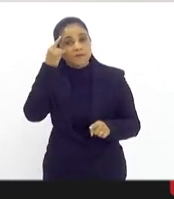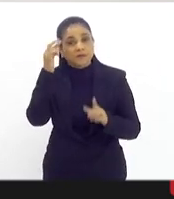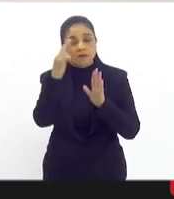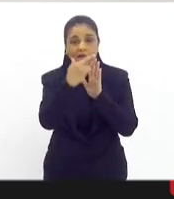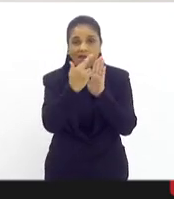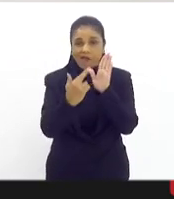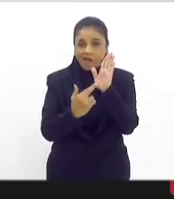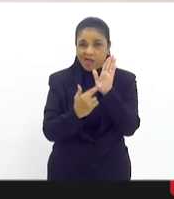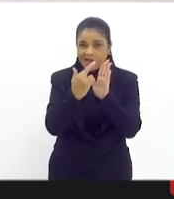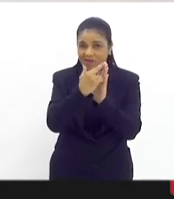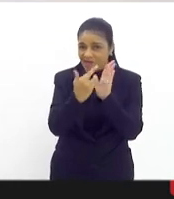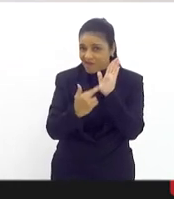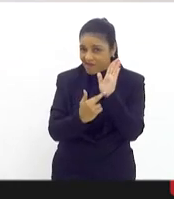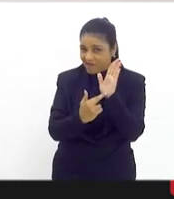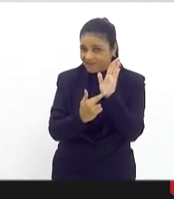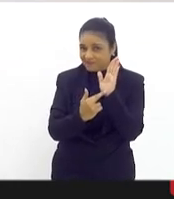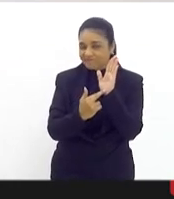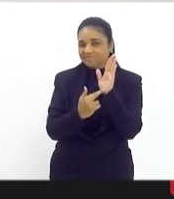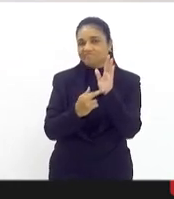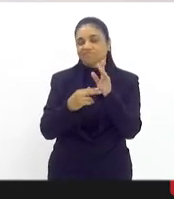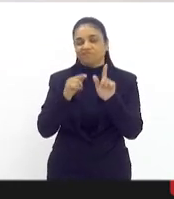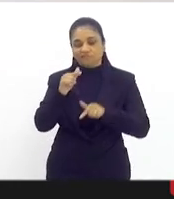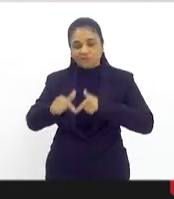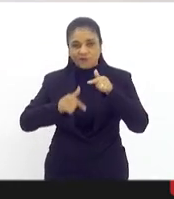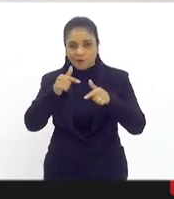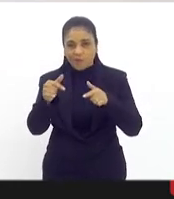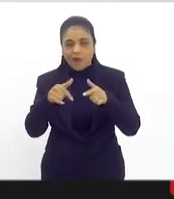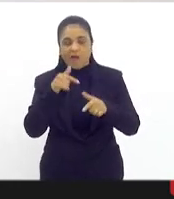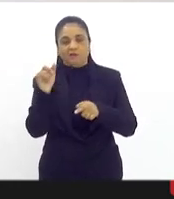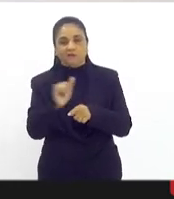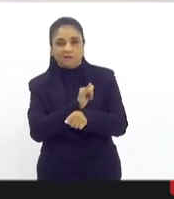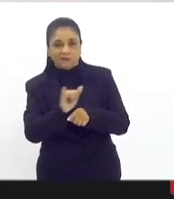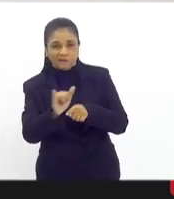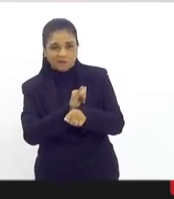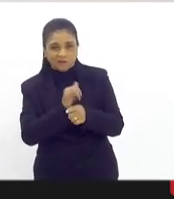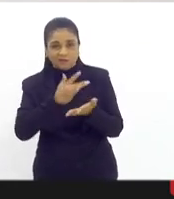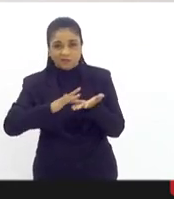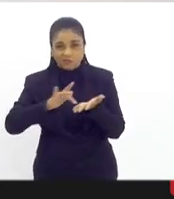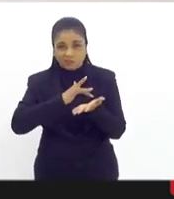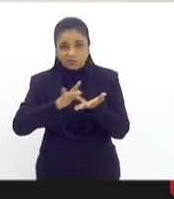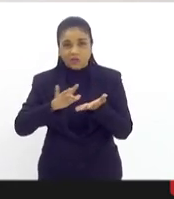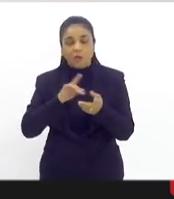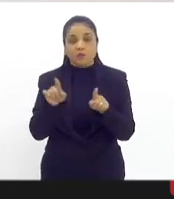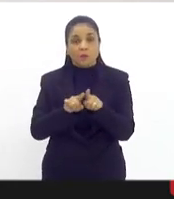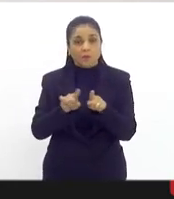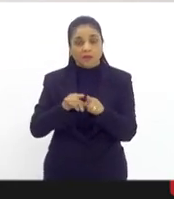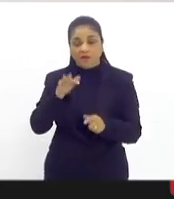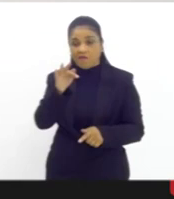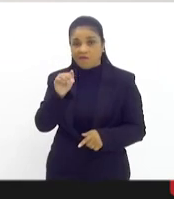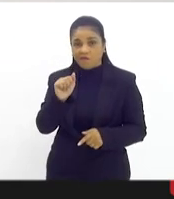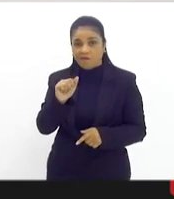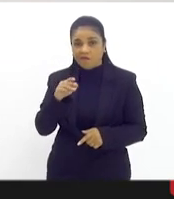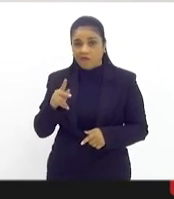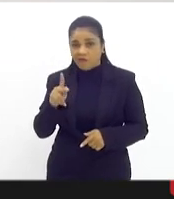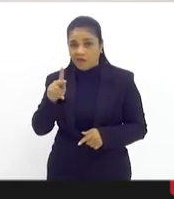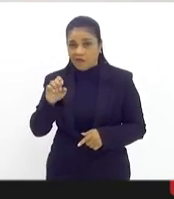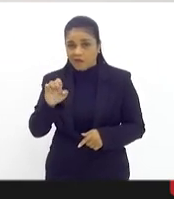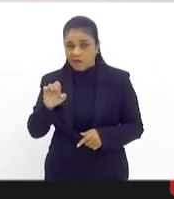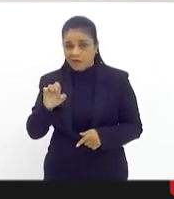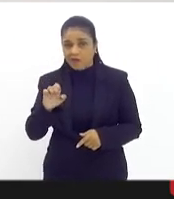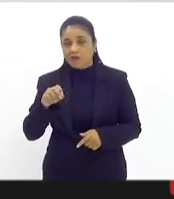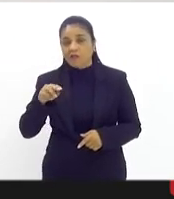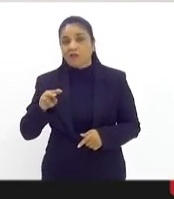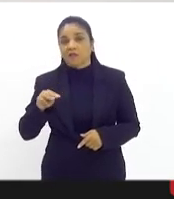serviços digitais. Então, nós estamos em meio a um intenso processo de discussão do PL de fake news, mas estamos também trabalhando na questão da